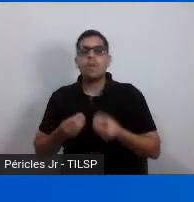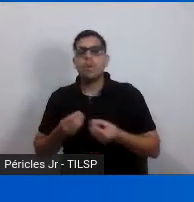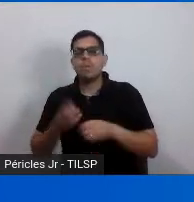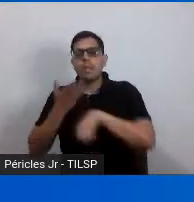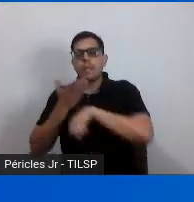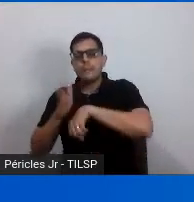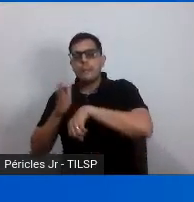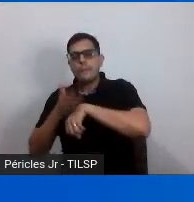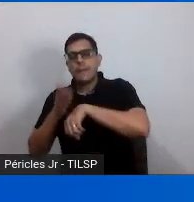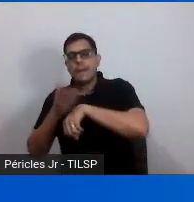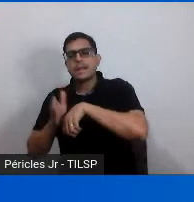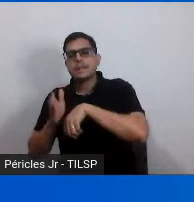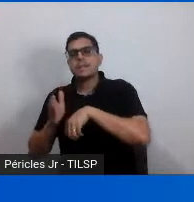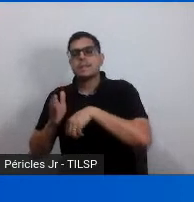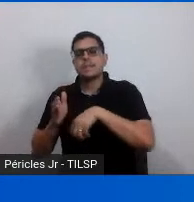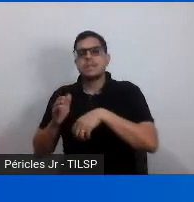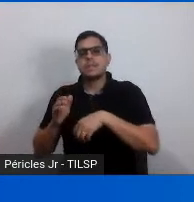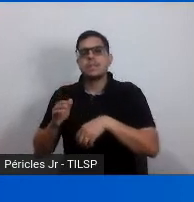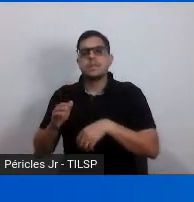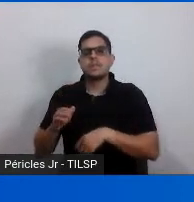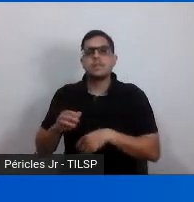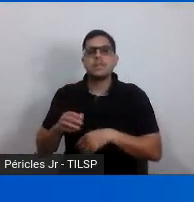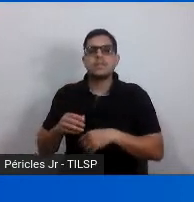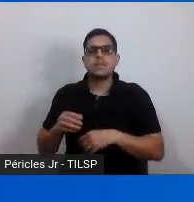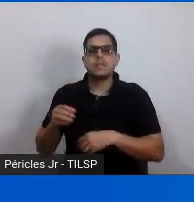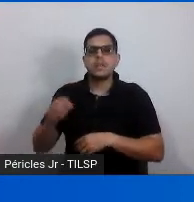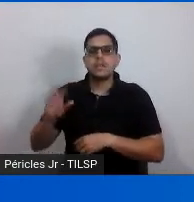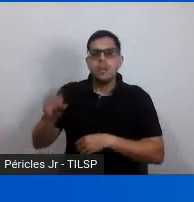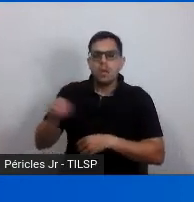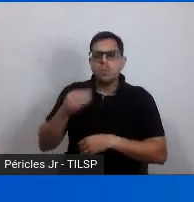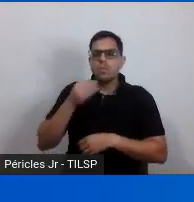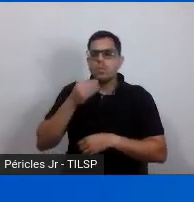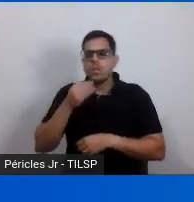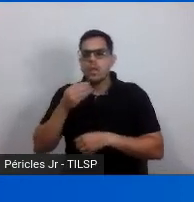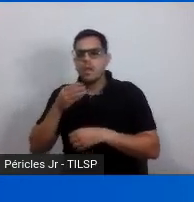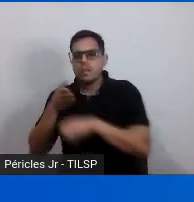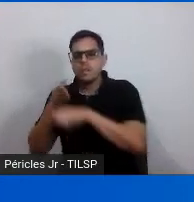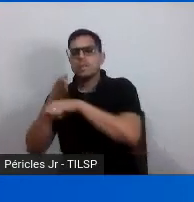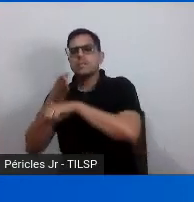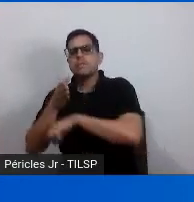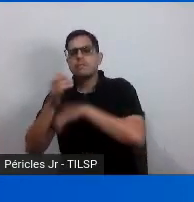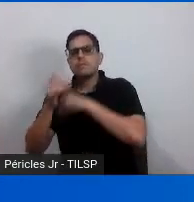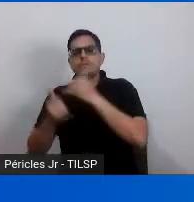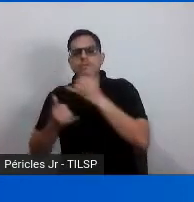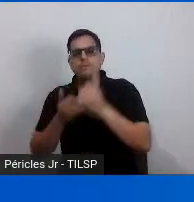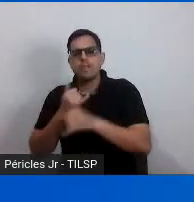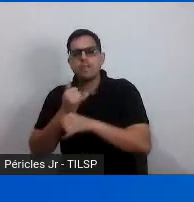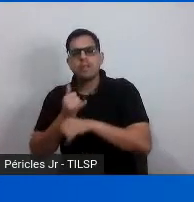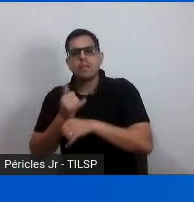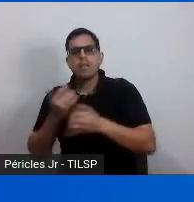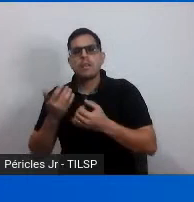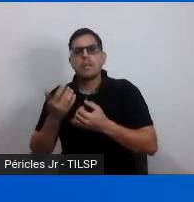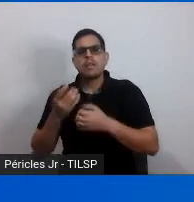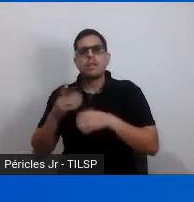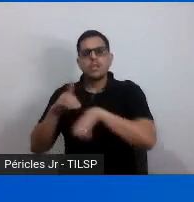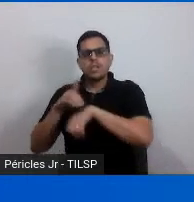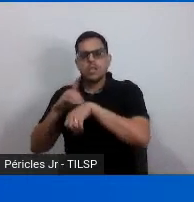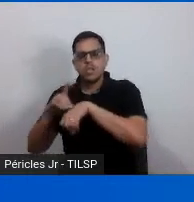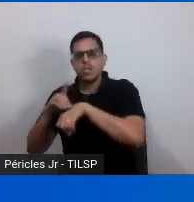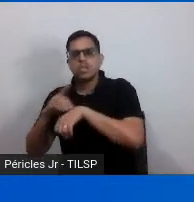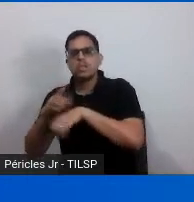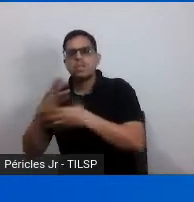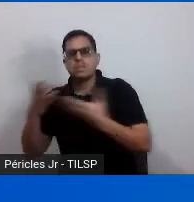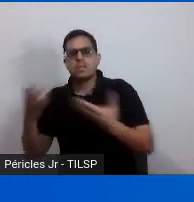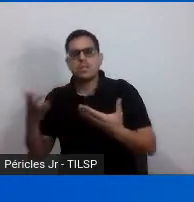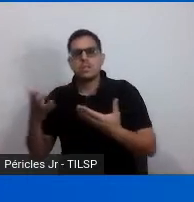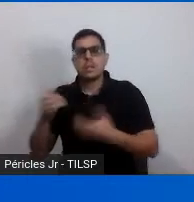e oportunizar acesso à tecnologia para os alunos principalmente pelos polos por exemplo de Educação a